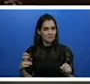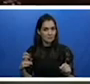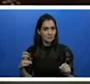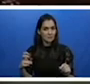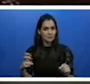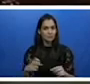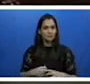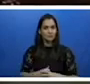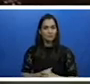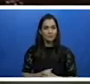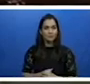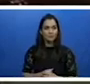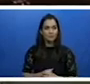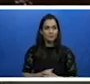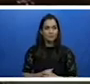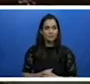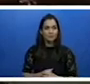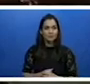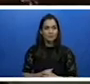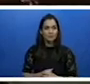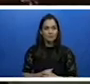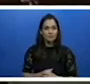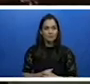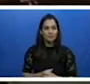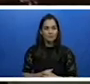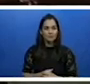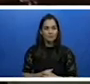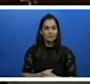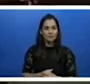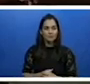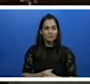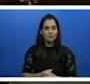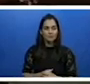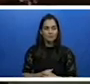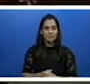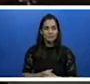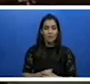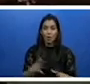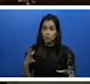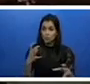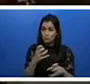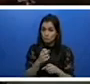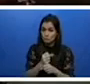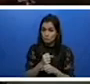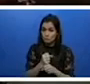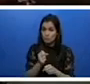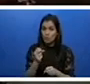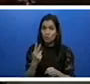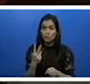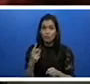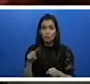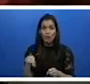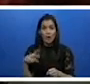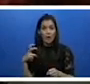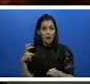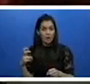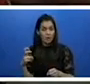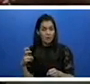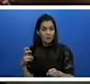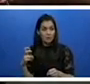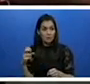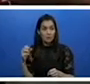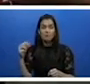somar 2 inteiros e 5 décimos, vai dar 5. Se eu somar 2 inteiros e 5 décimos ao